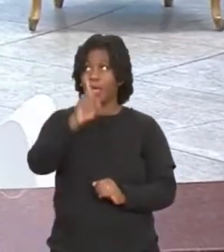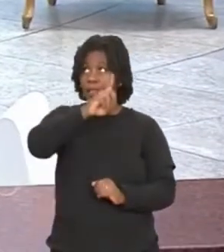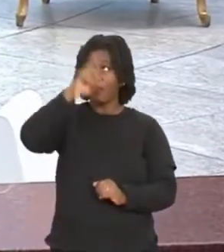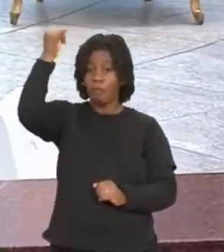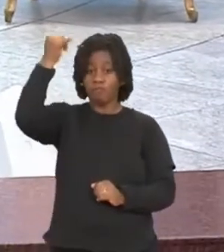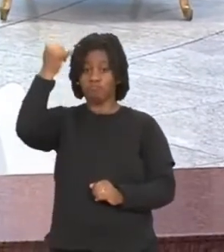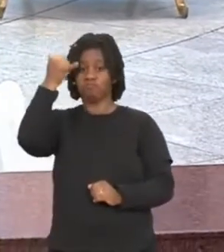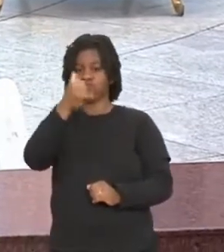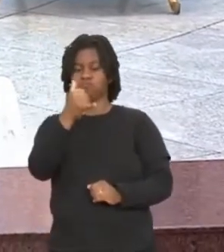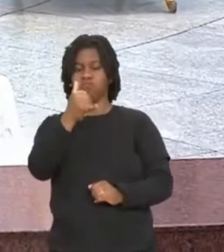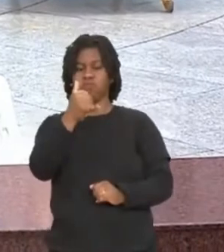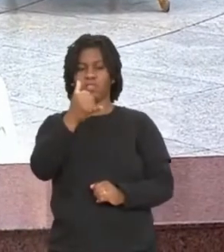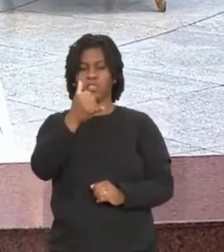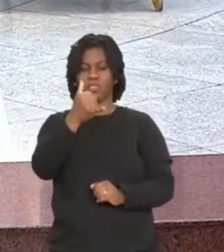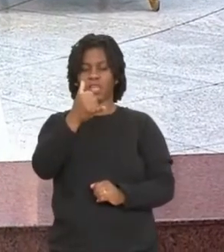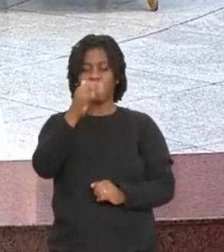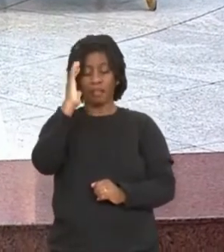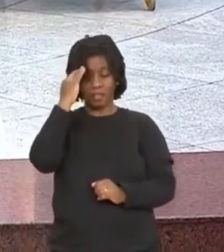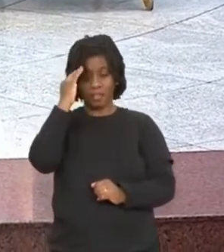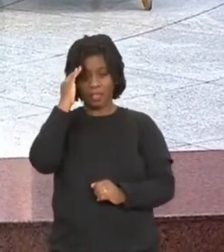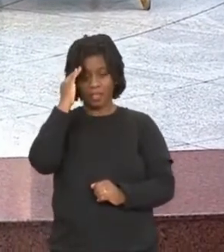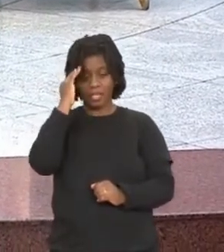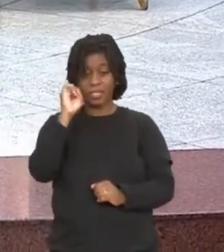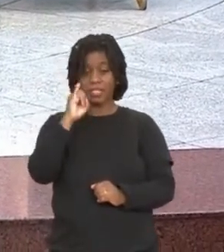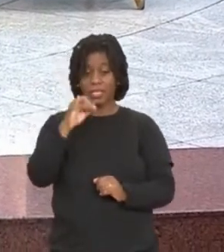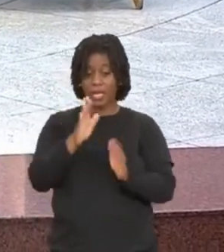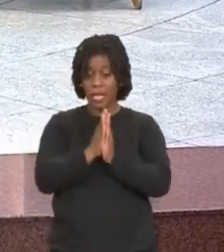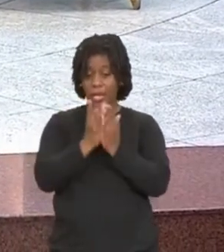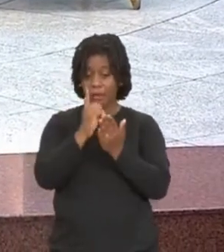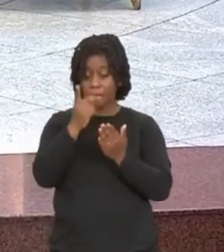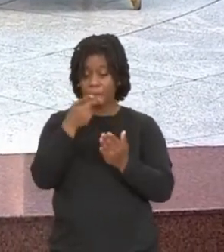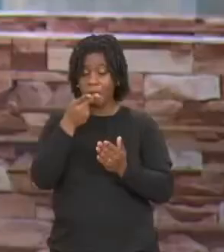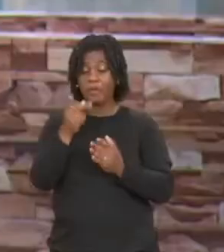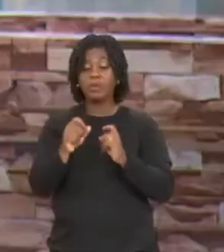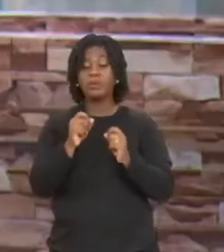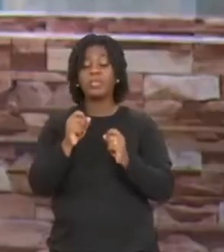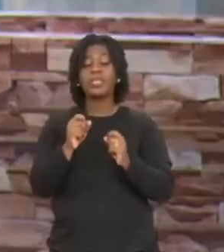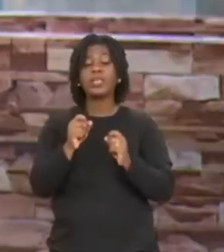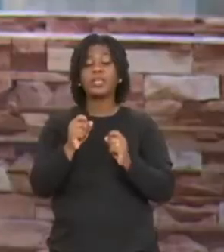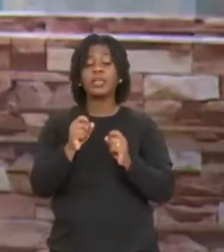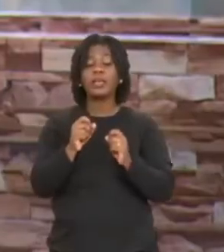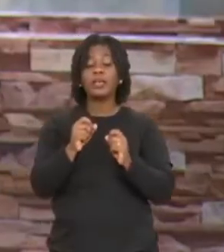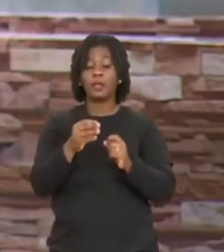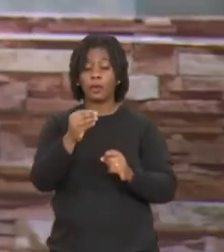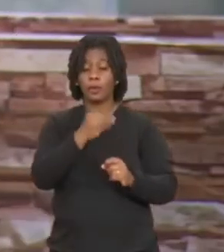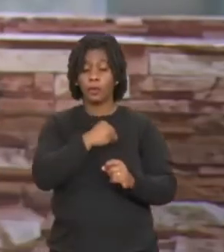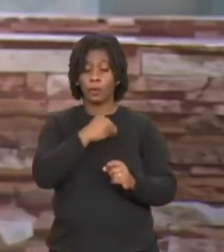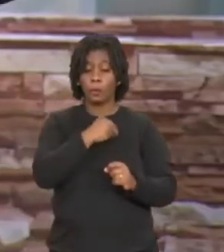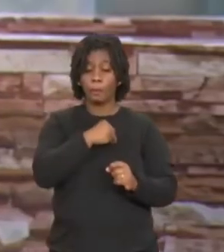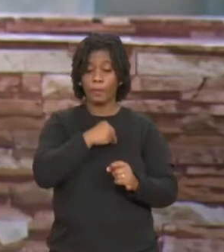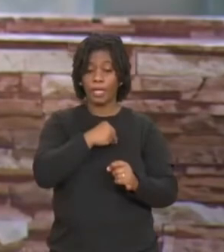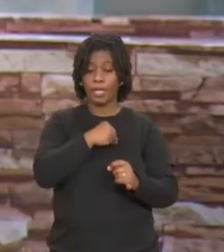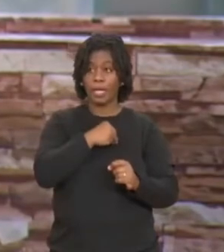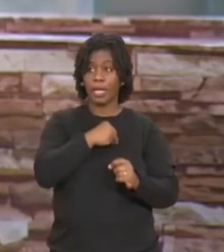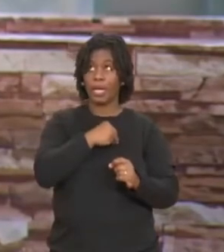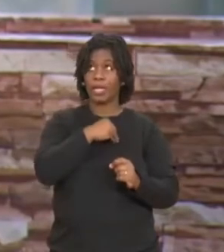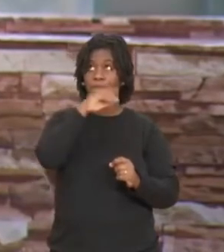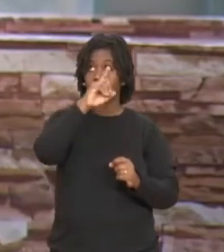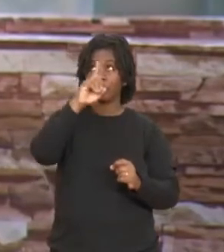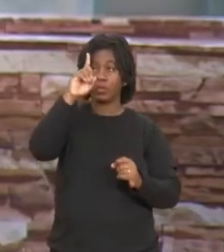com você. Se a Bíblia diz que o pecado afasta a nossa vida de